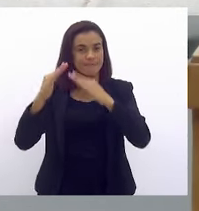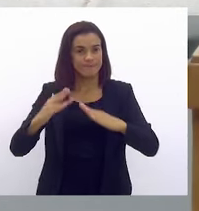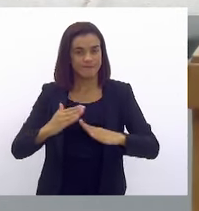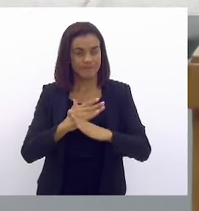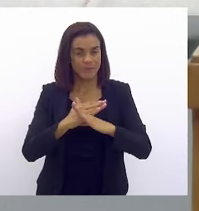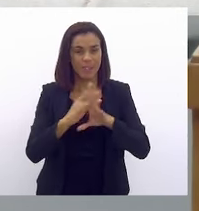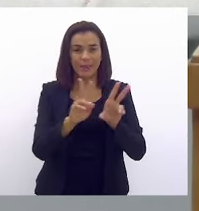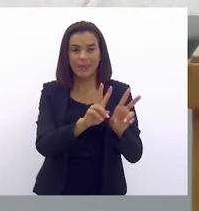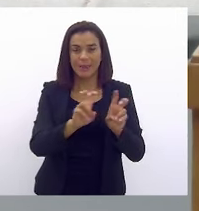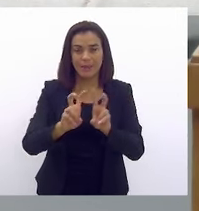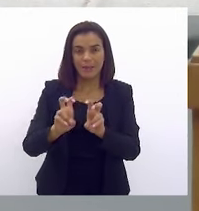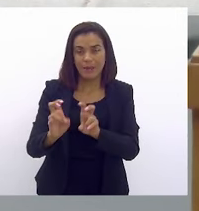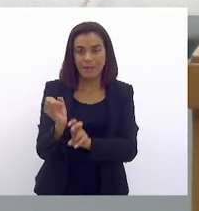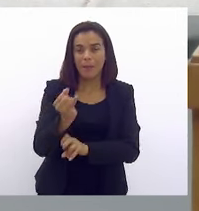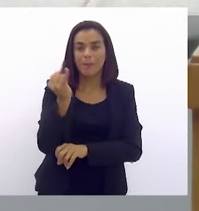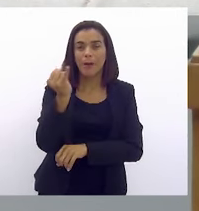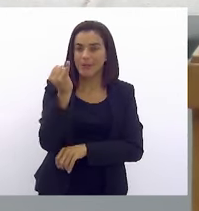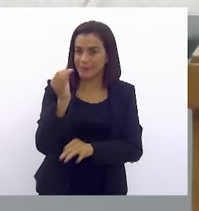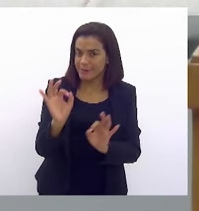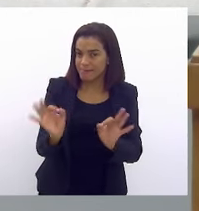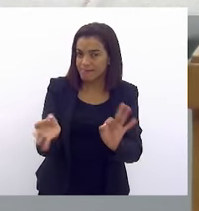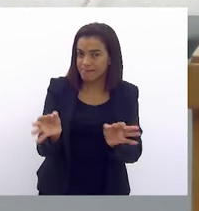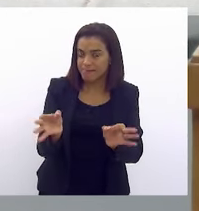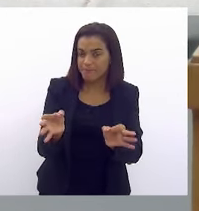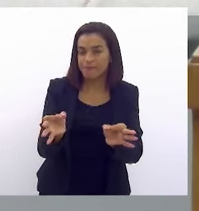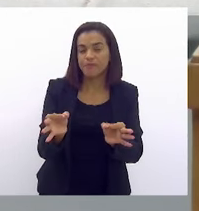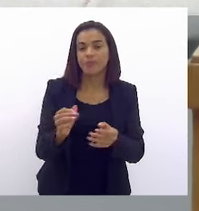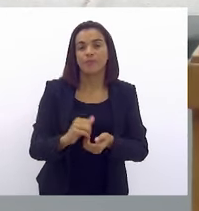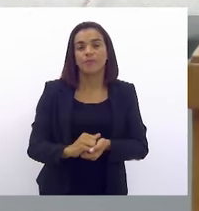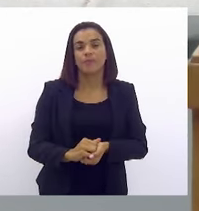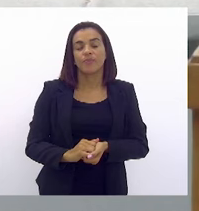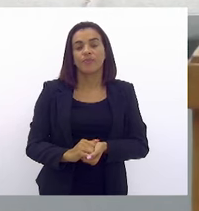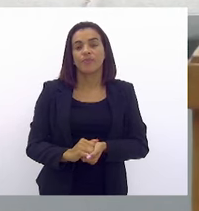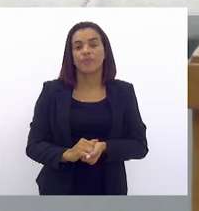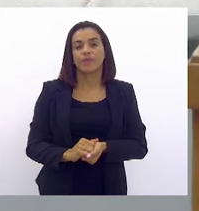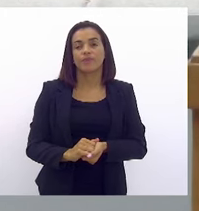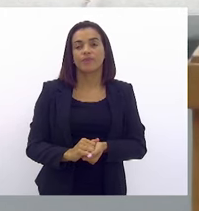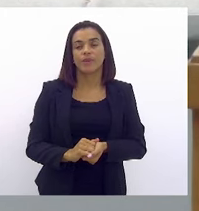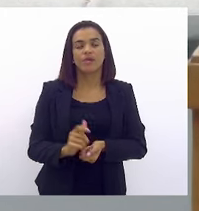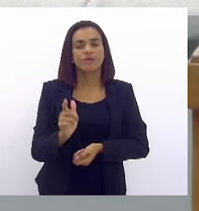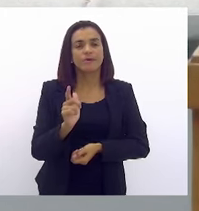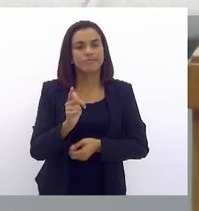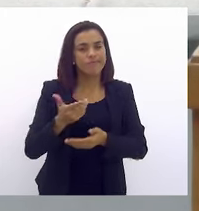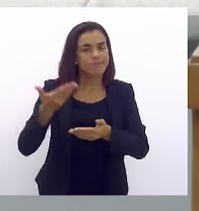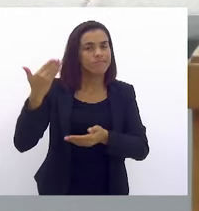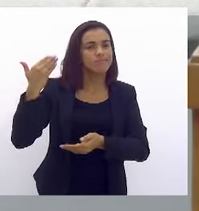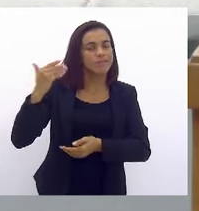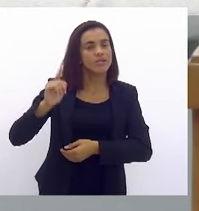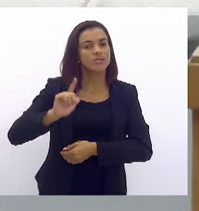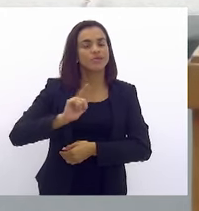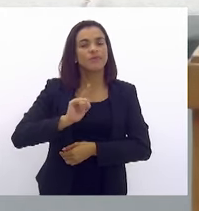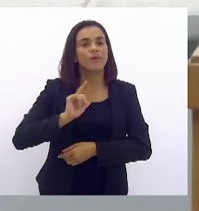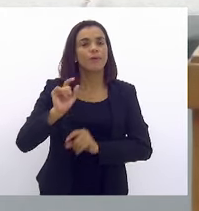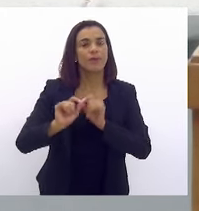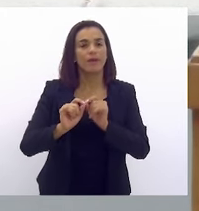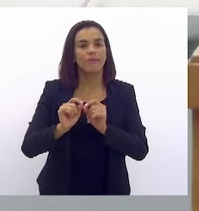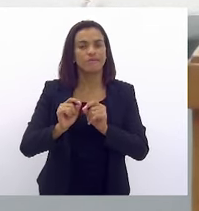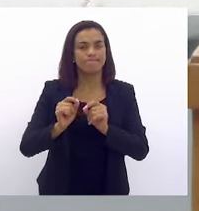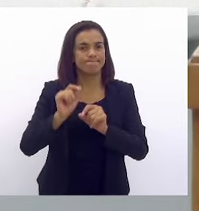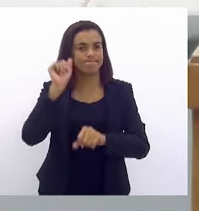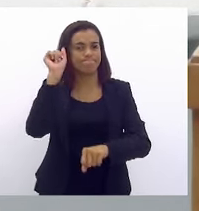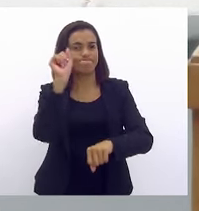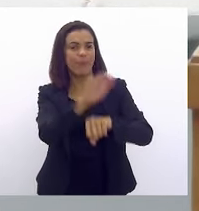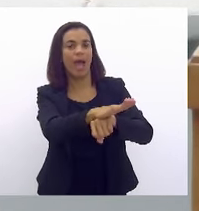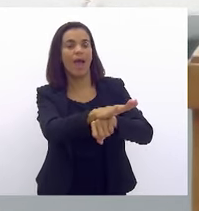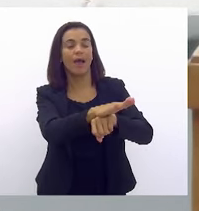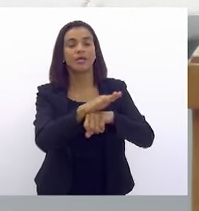temas importantes aqui, né? Nós tivemos um descaso grande do governo